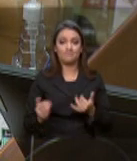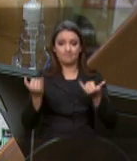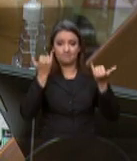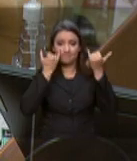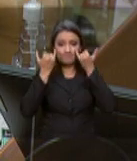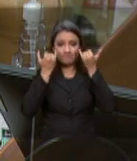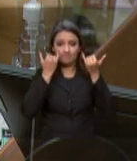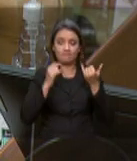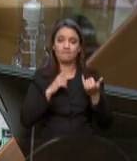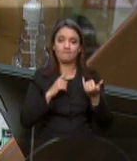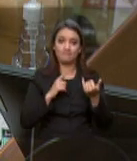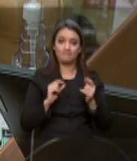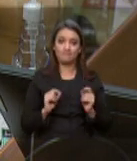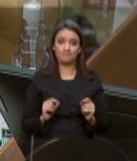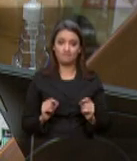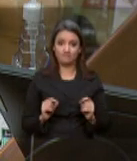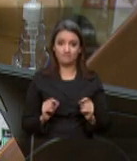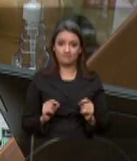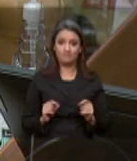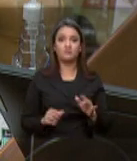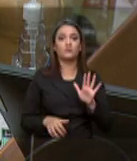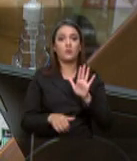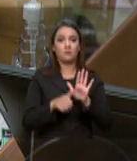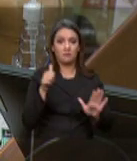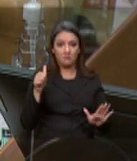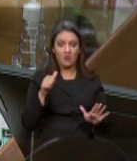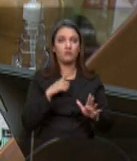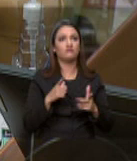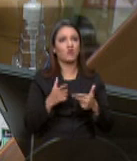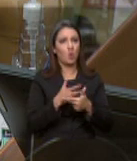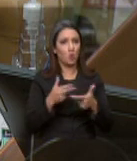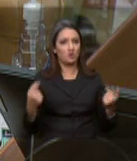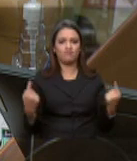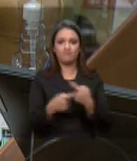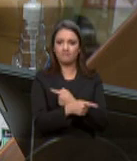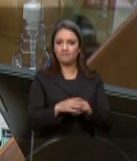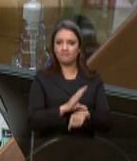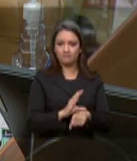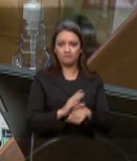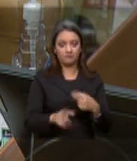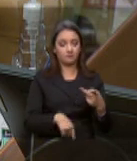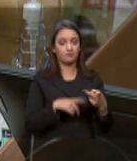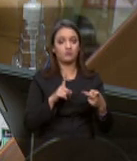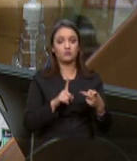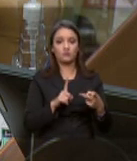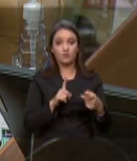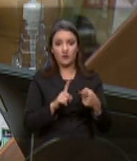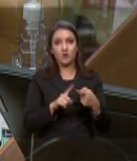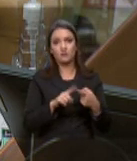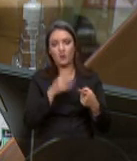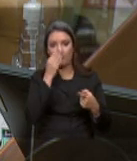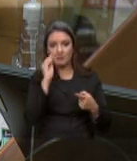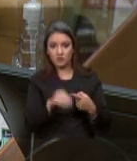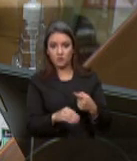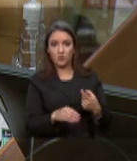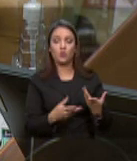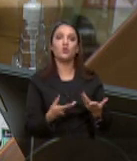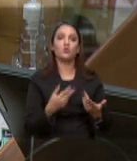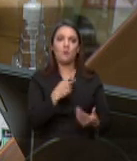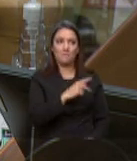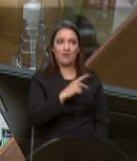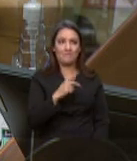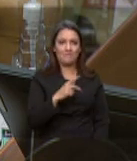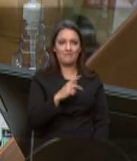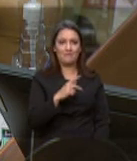primeiro ponto seria exatamente este, do estado de coisas inconstitucional, o abandono e do PPCDAM e a sua